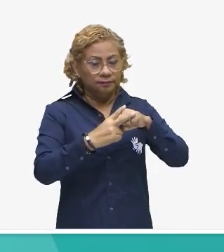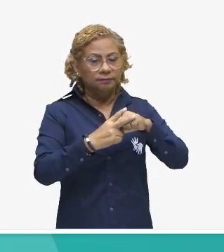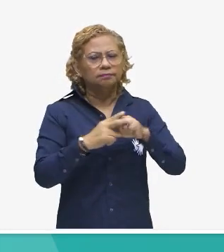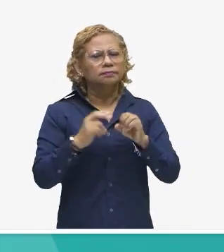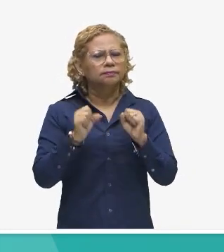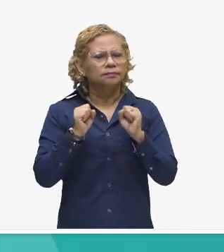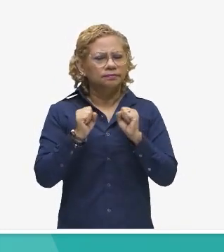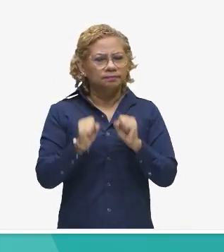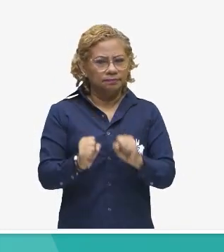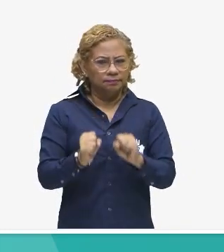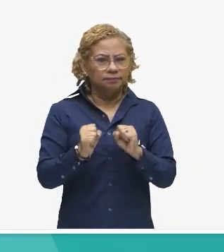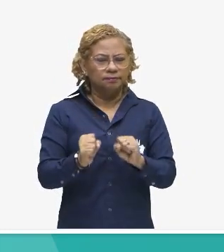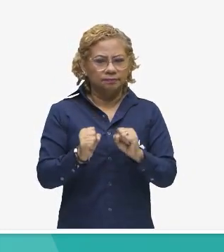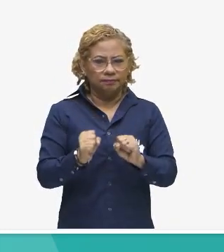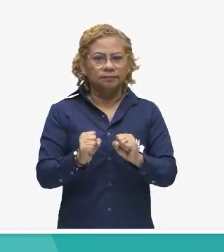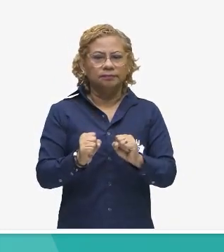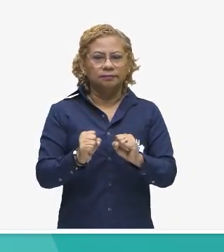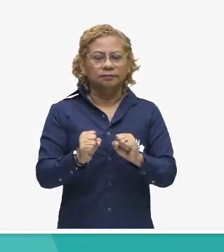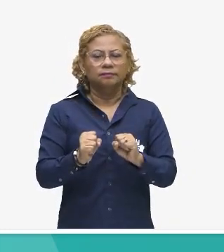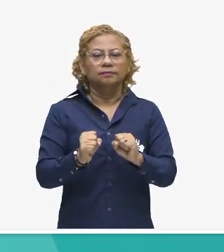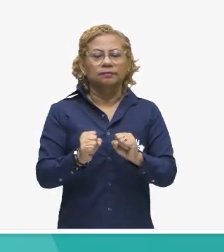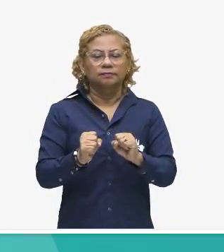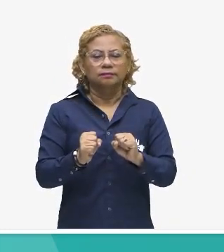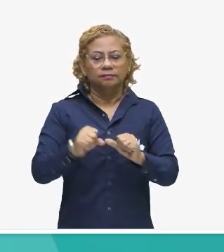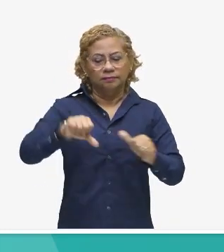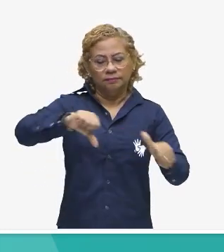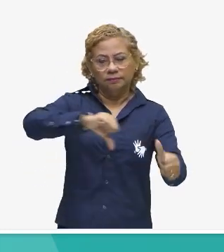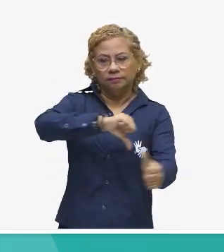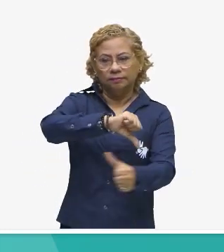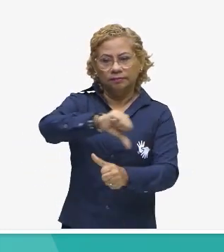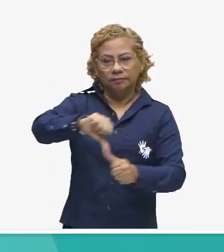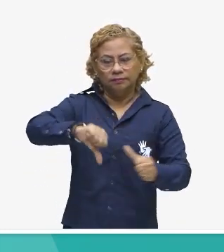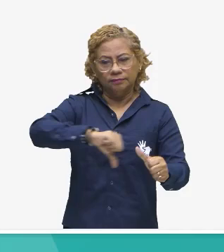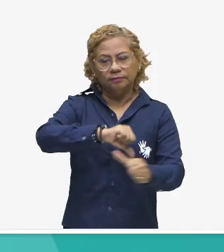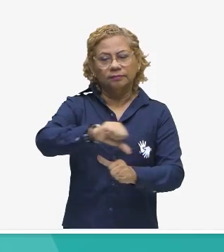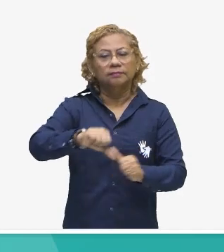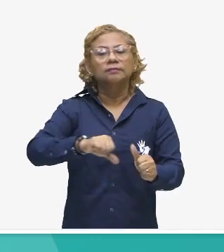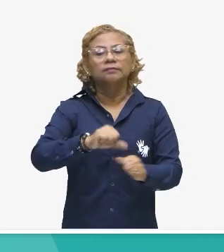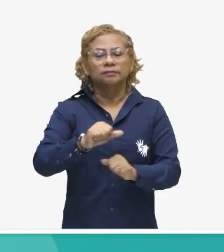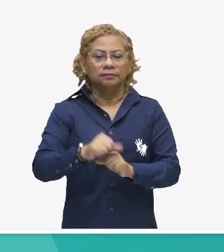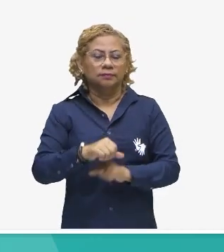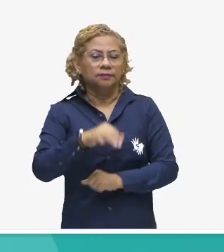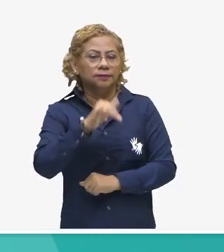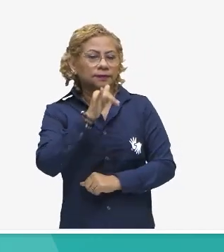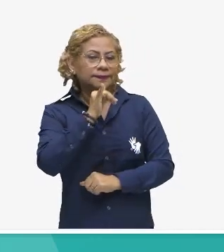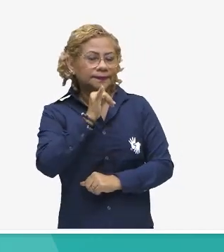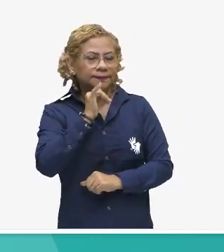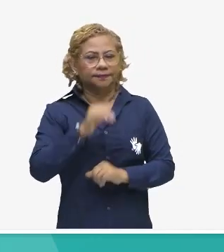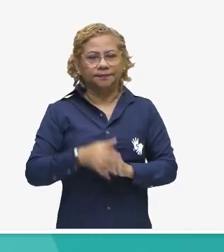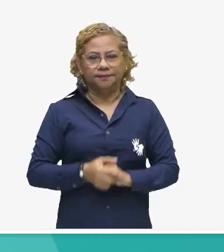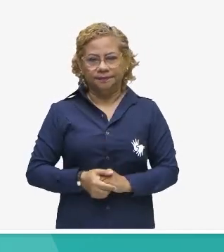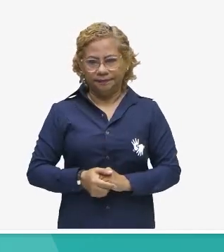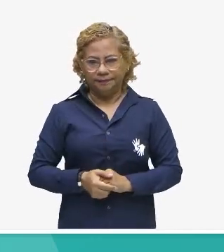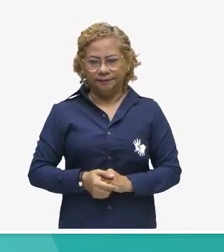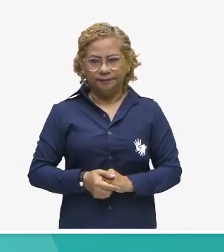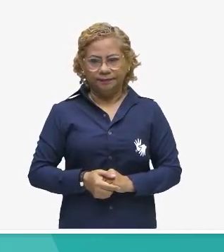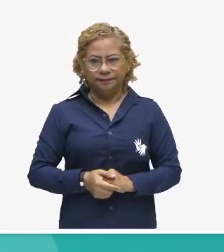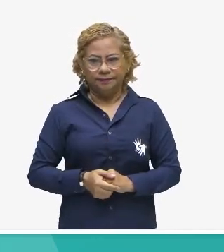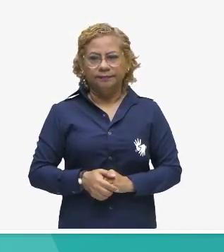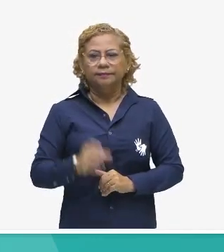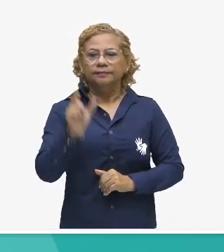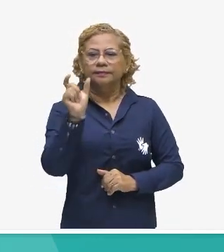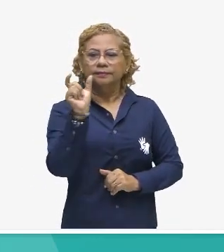pode se desenvolver, mudar seu estado. Por exemplo, a palavra